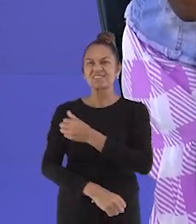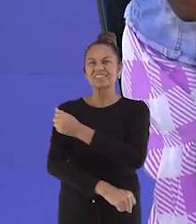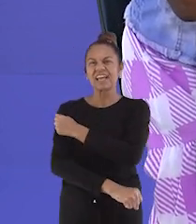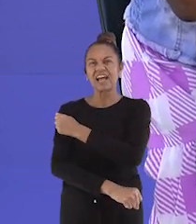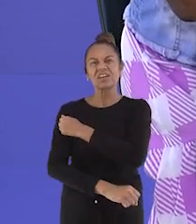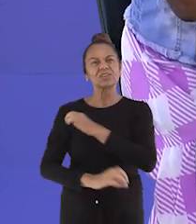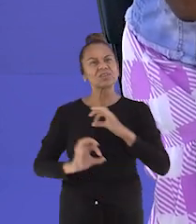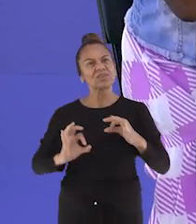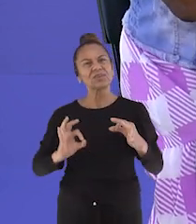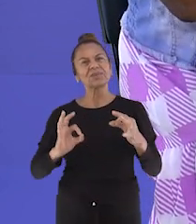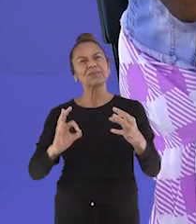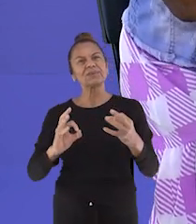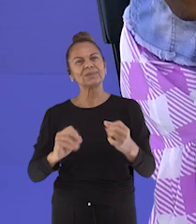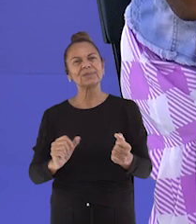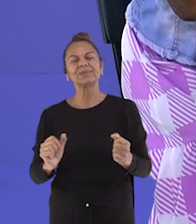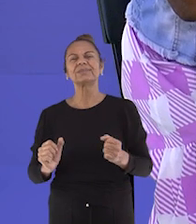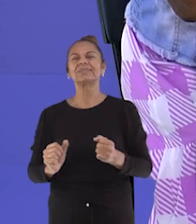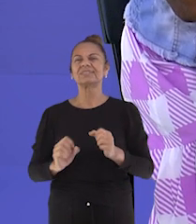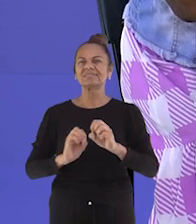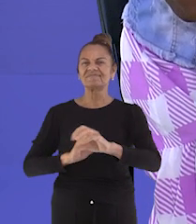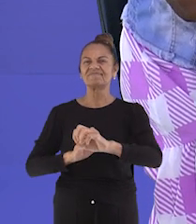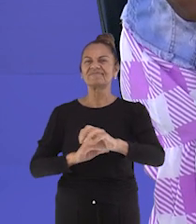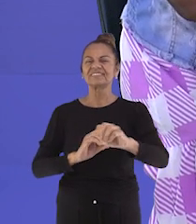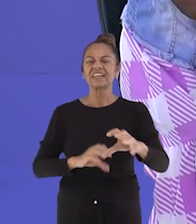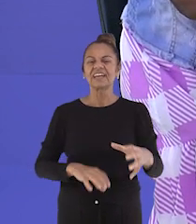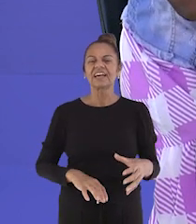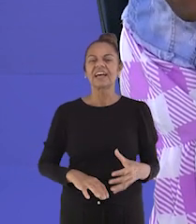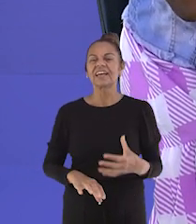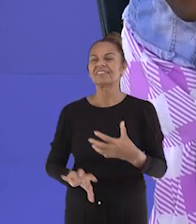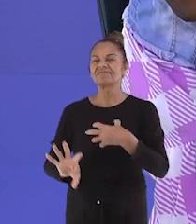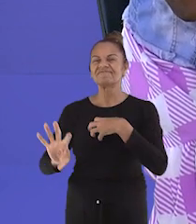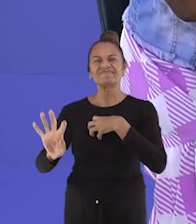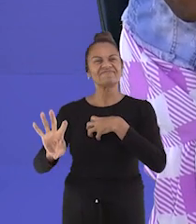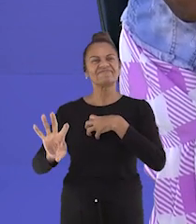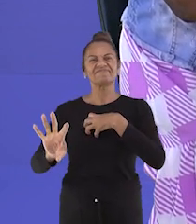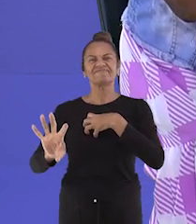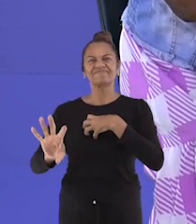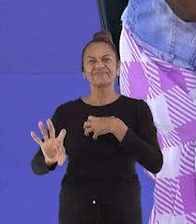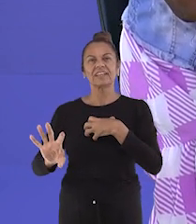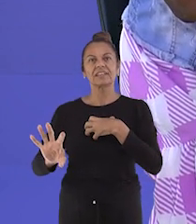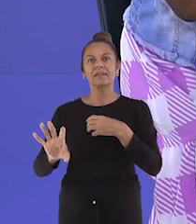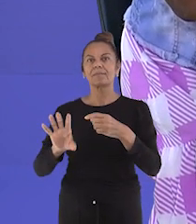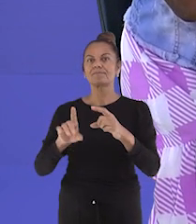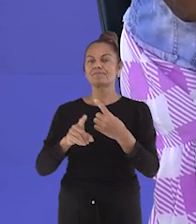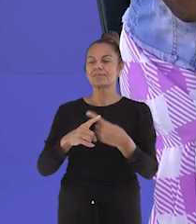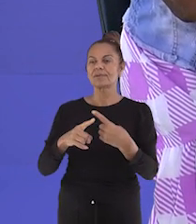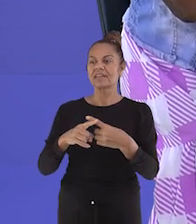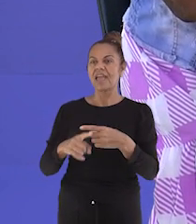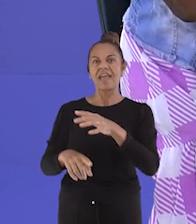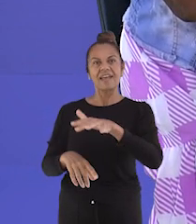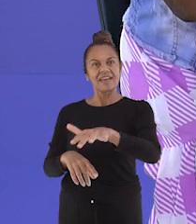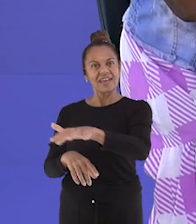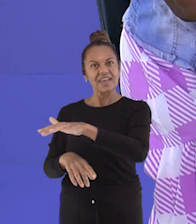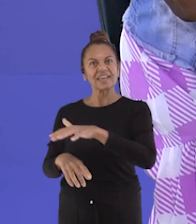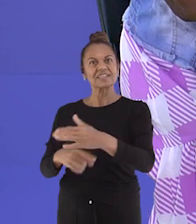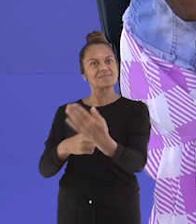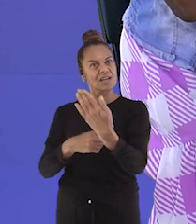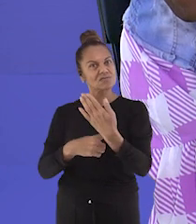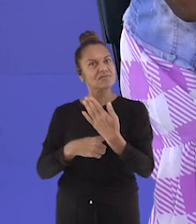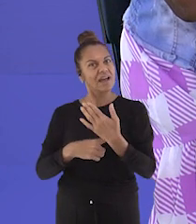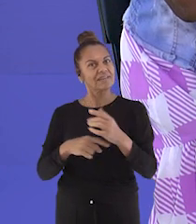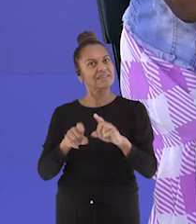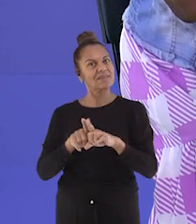a história dos meus alunos, de todos que passaram por mim. Eu sou muito, assim, e sou grata a eles também por eles terem